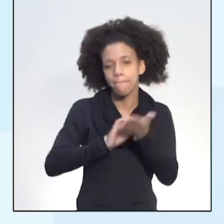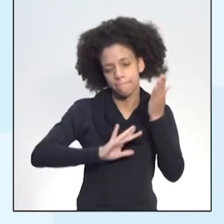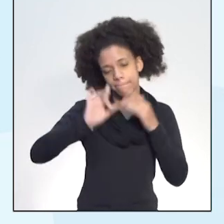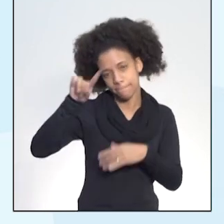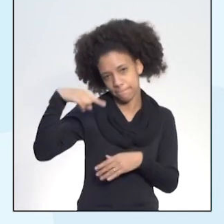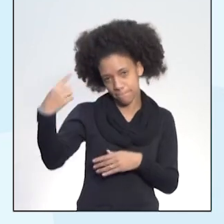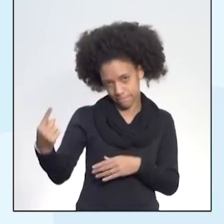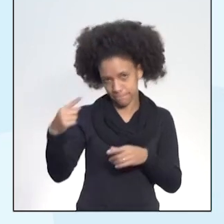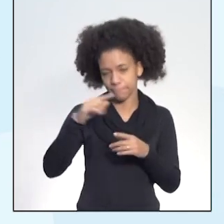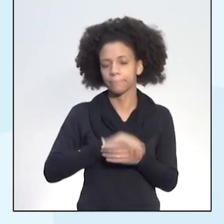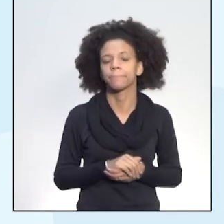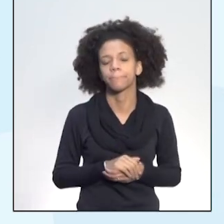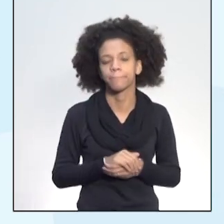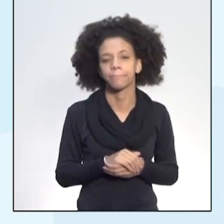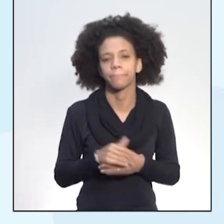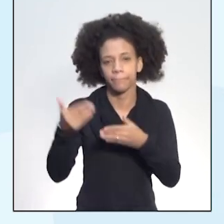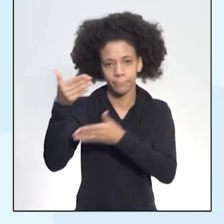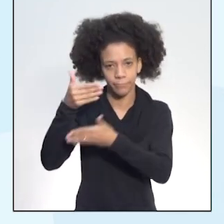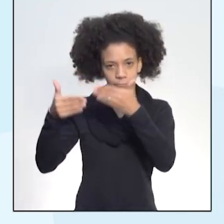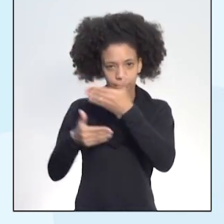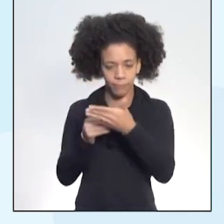próximo slide.